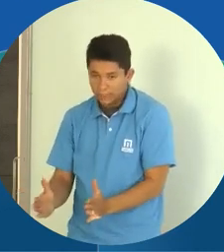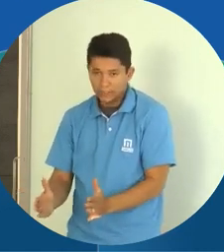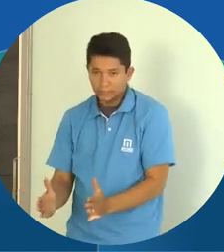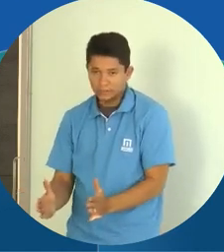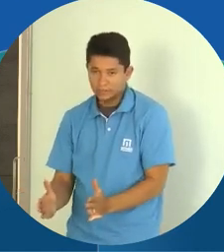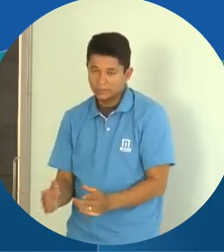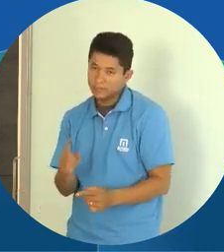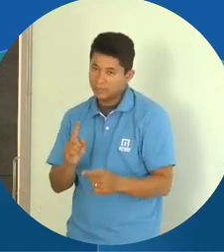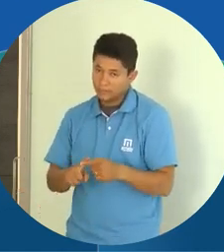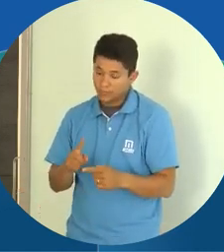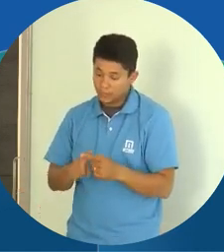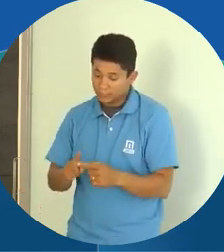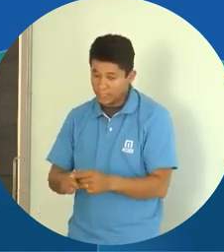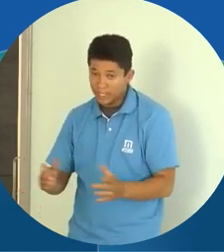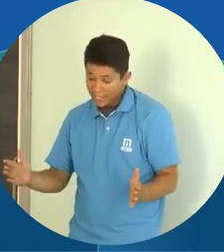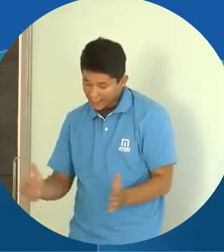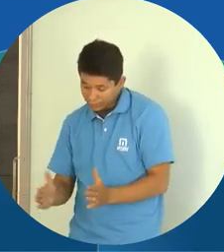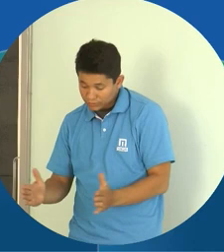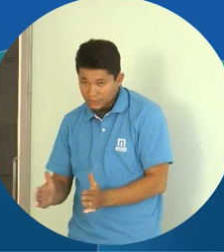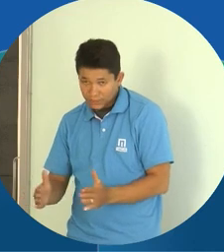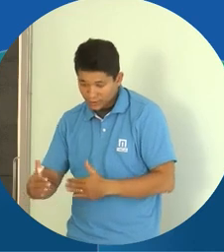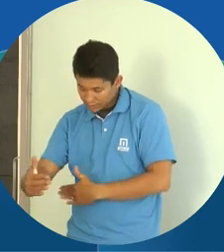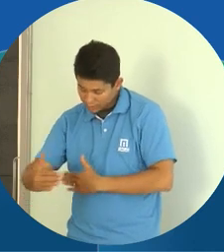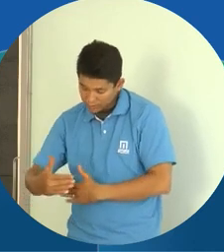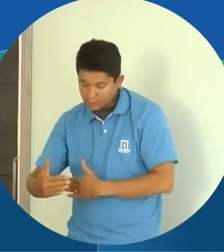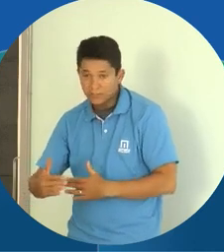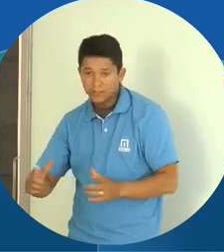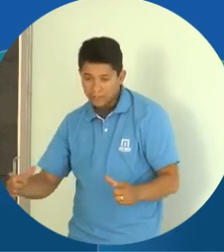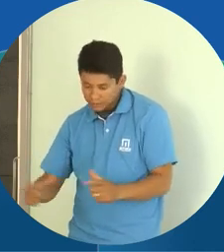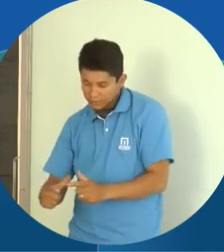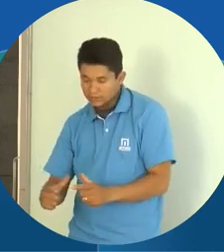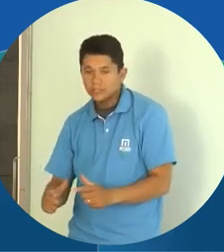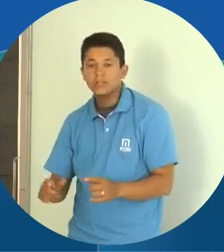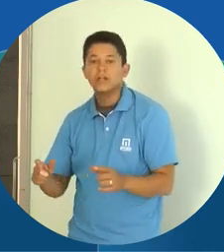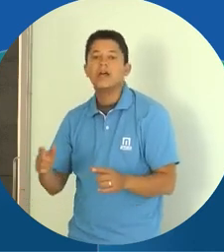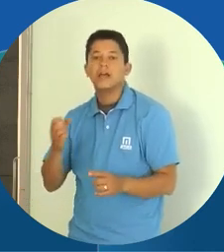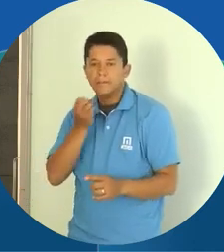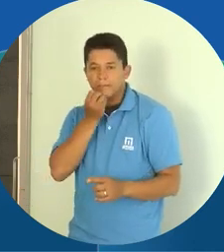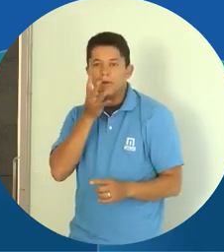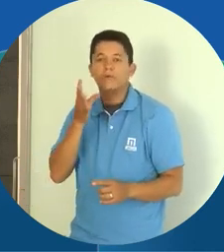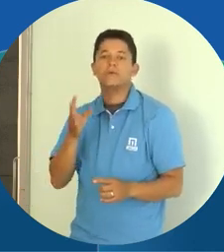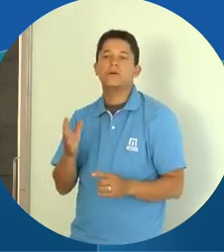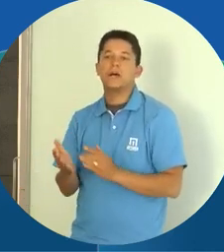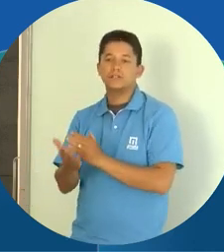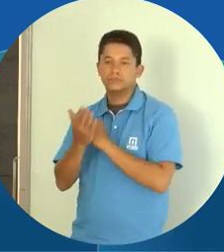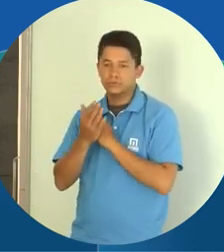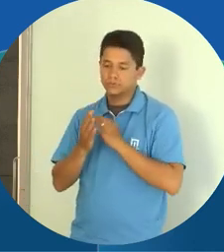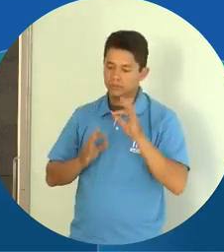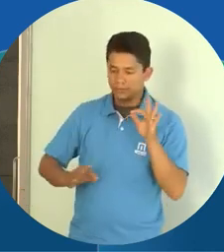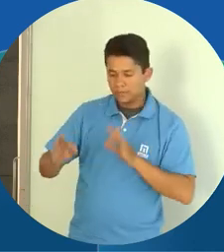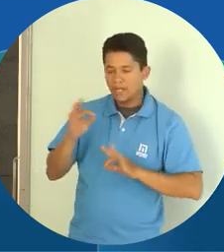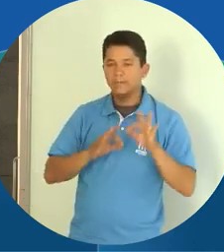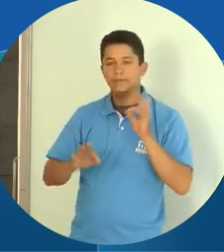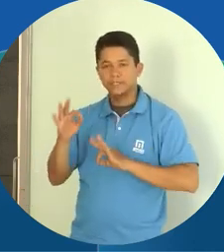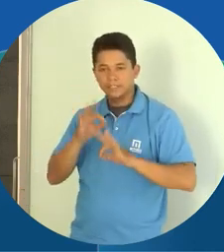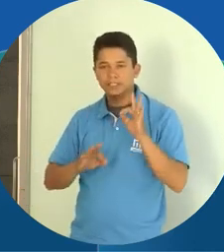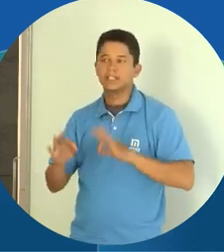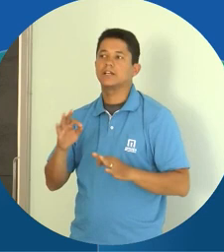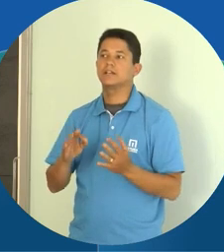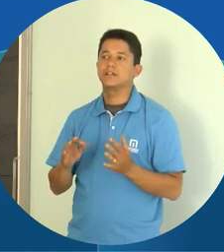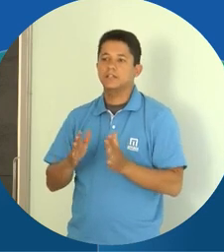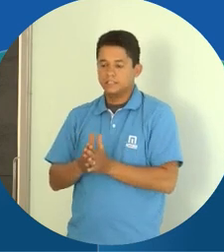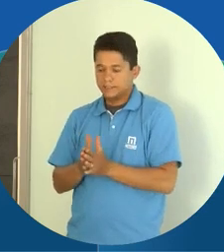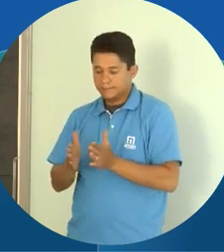ter essa perfuração reduzida é uma vantagem muito grande quando você vai projetar, você tem espaços